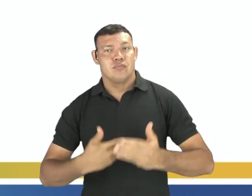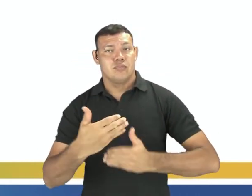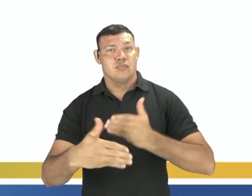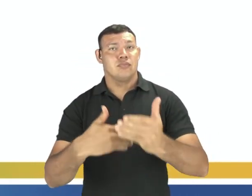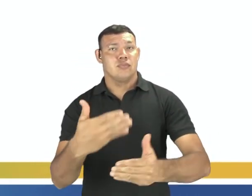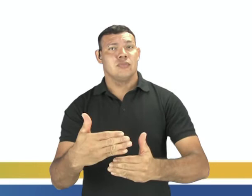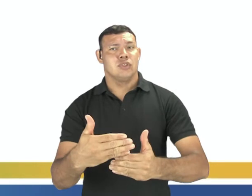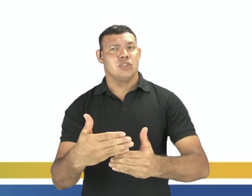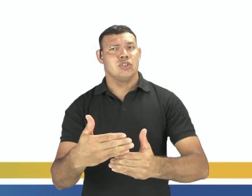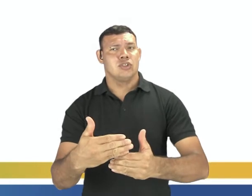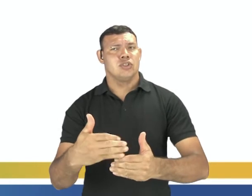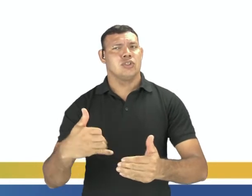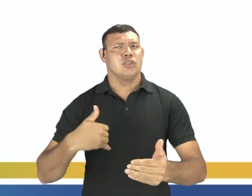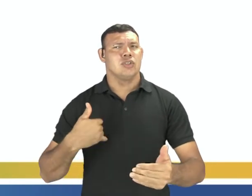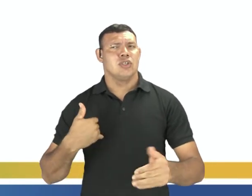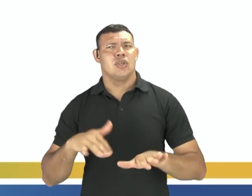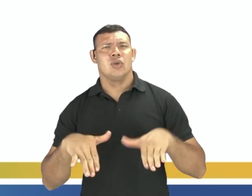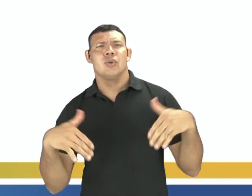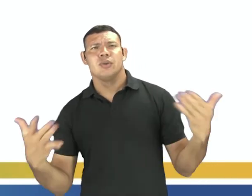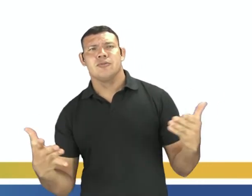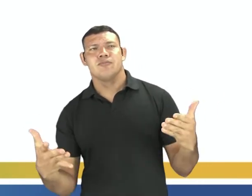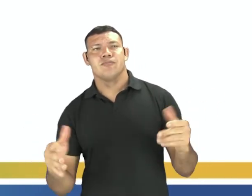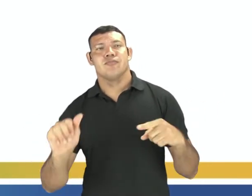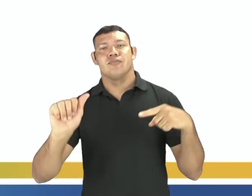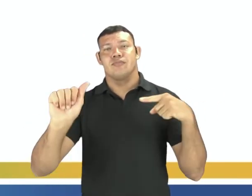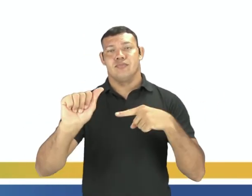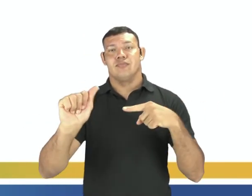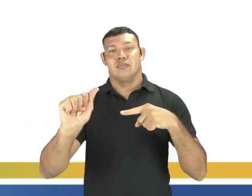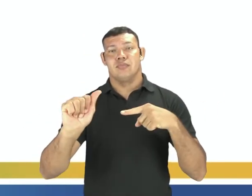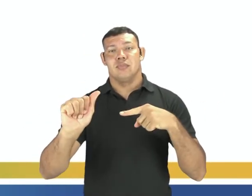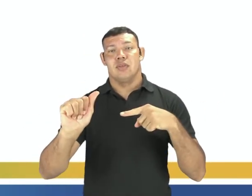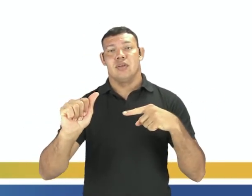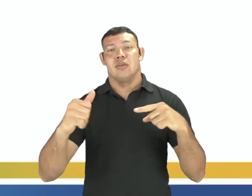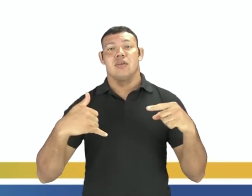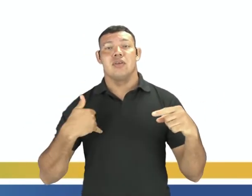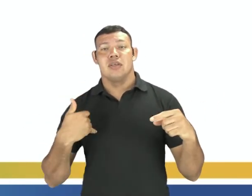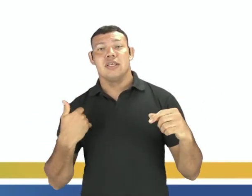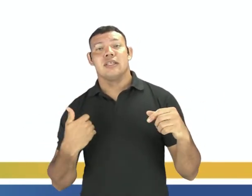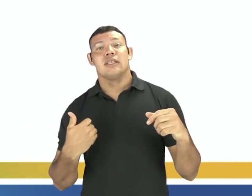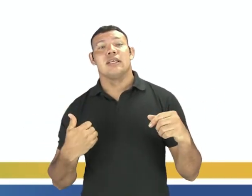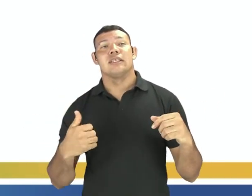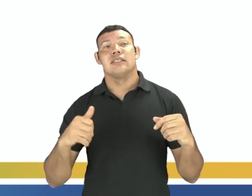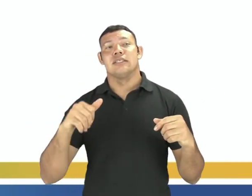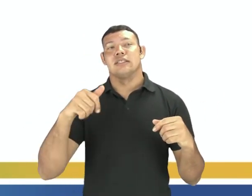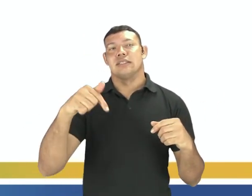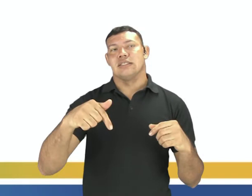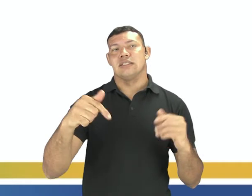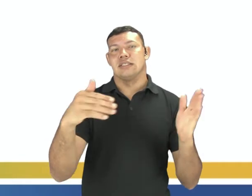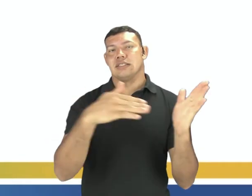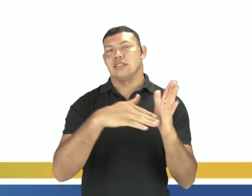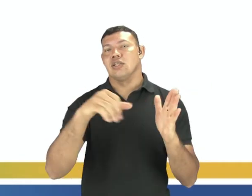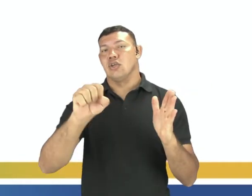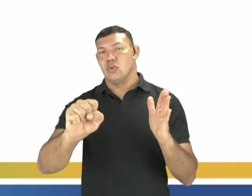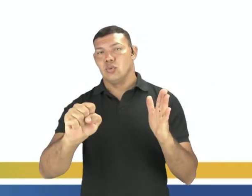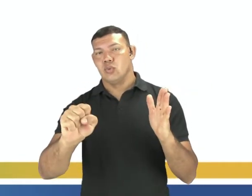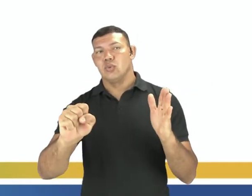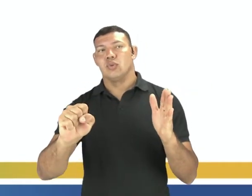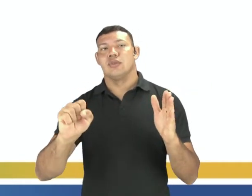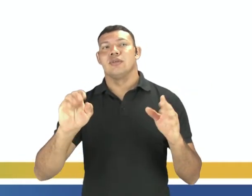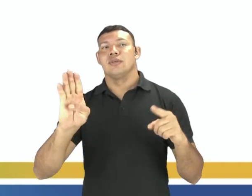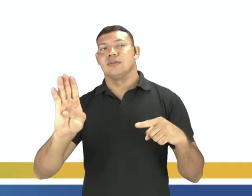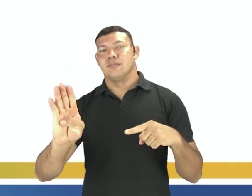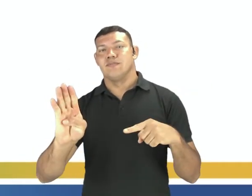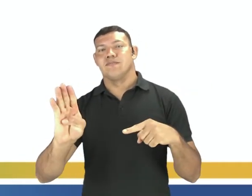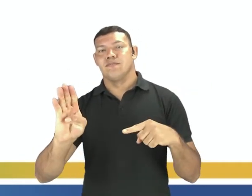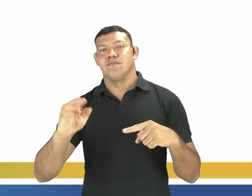entre, então, A, dos 7 e os 8 anos, B, 19 e aos 20 anos,